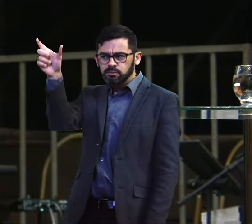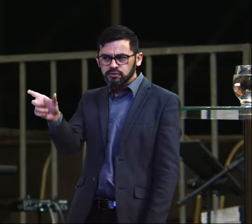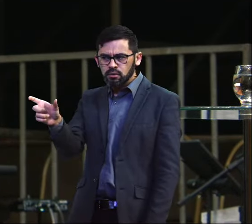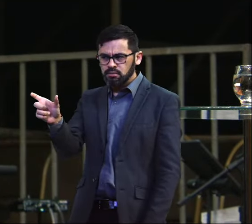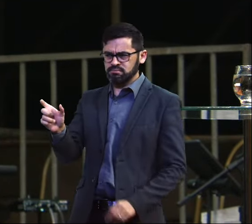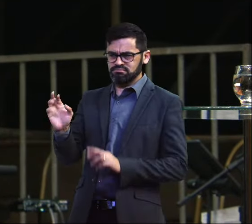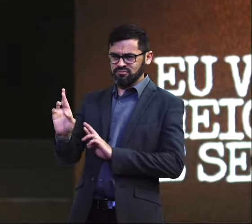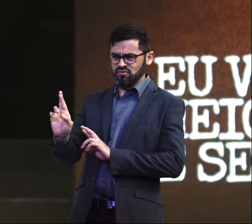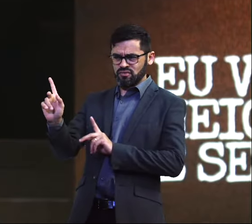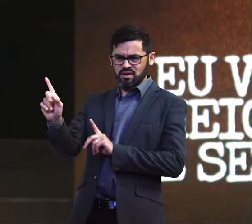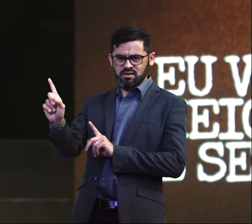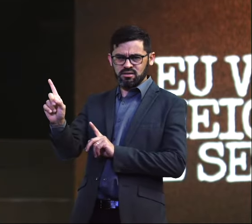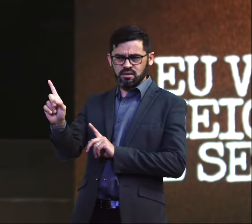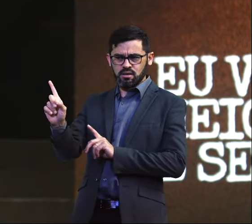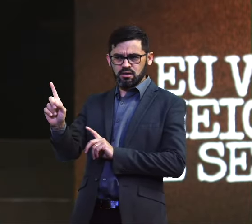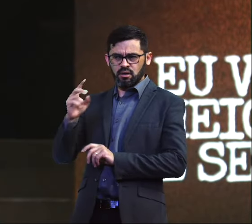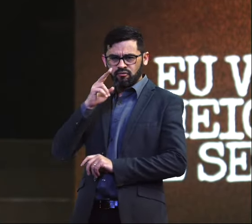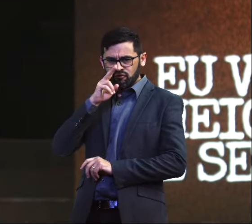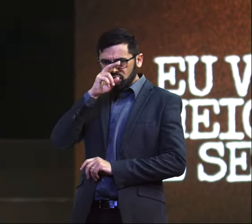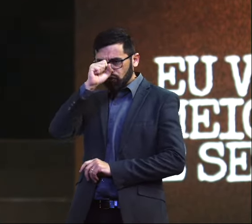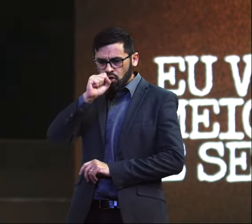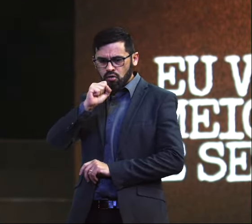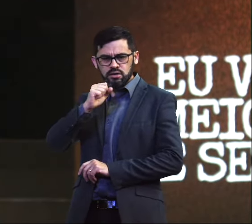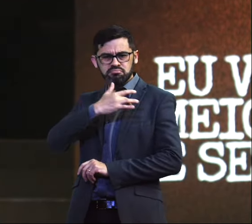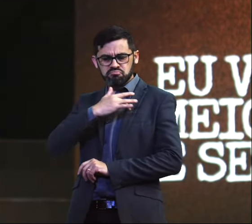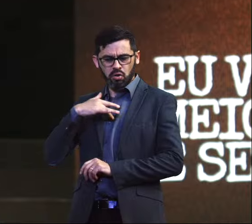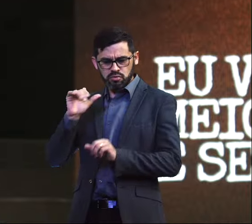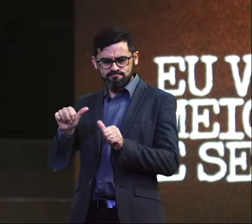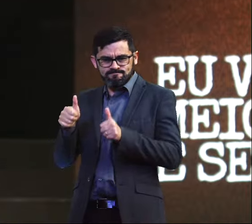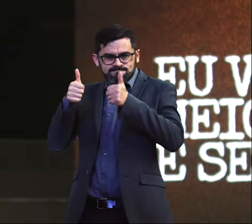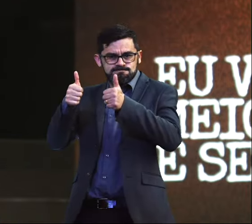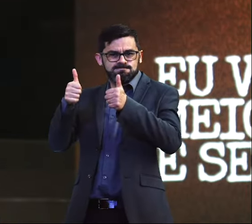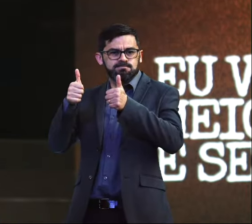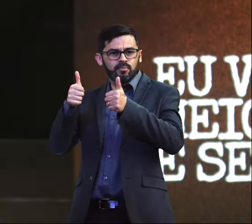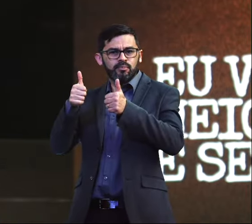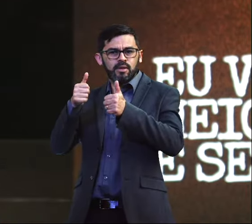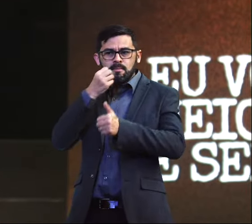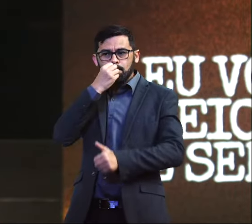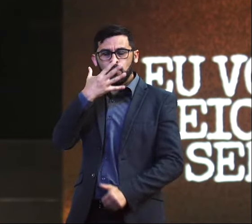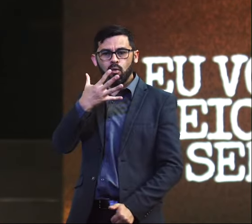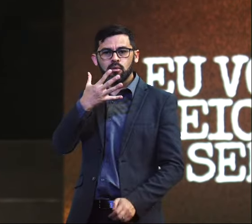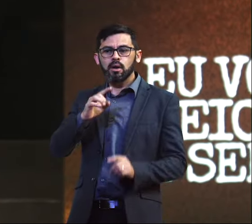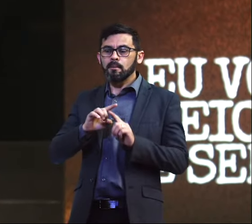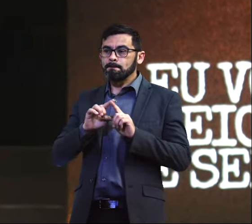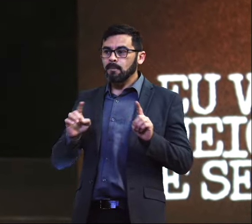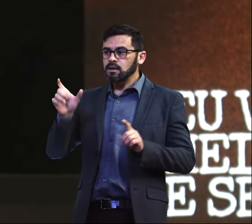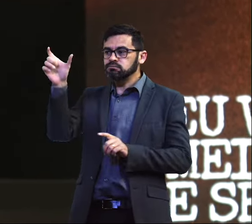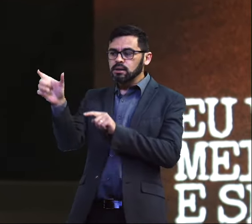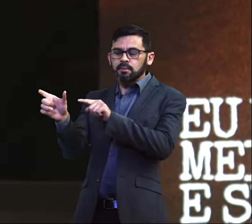está diferente, está forte, está saudável. E aí